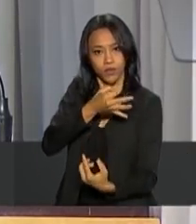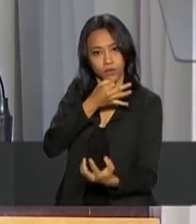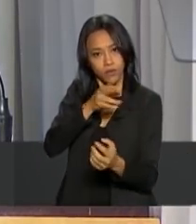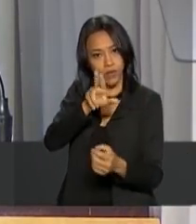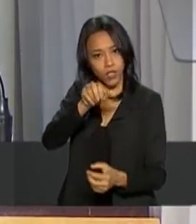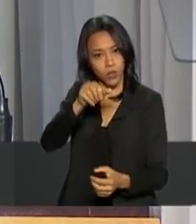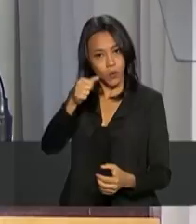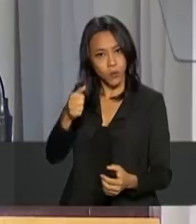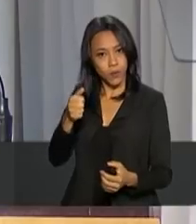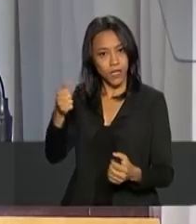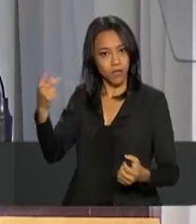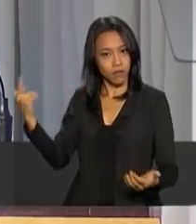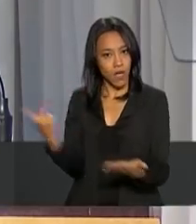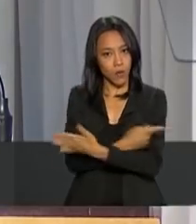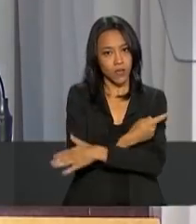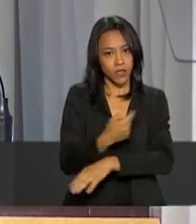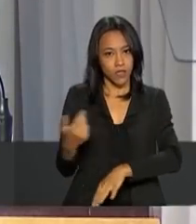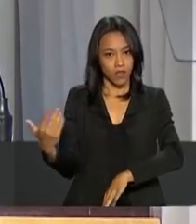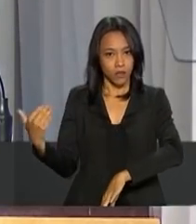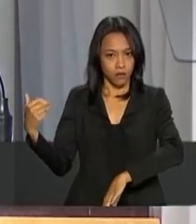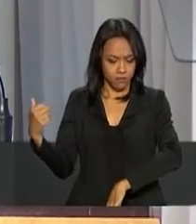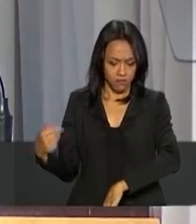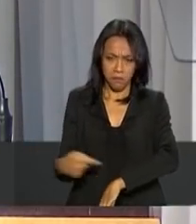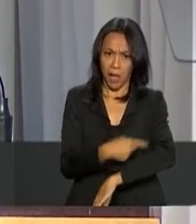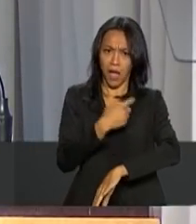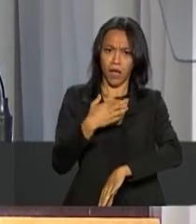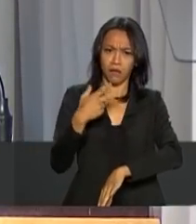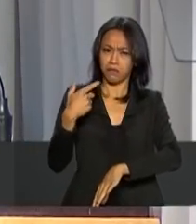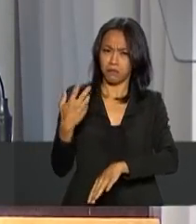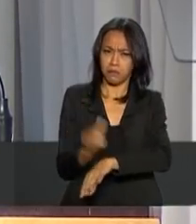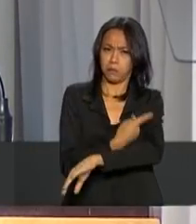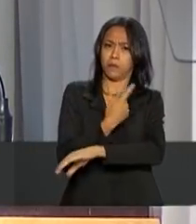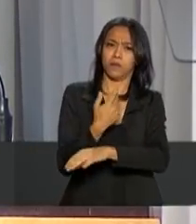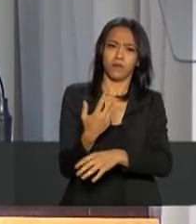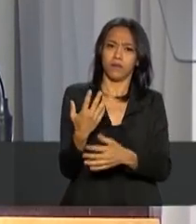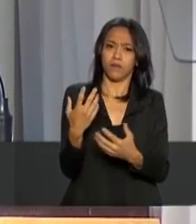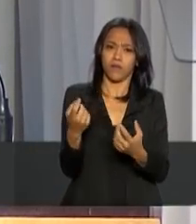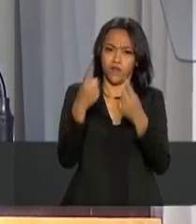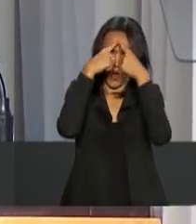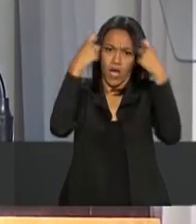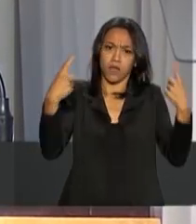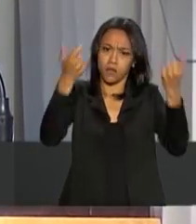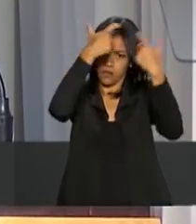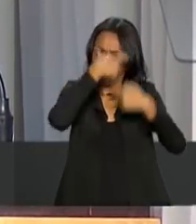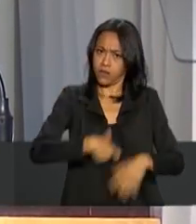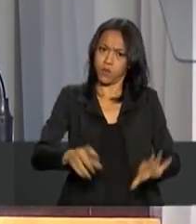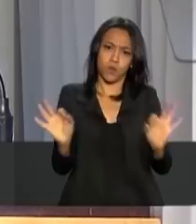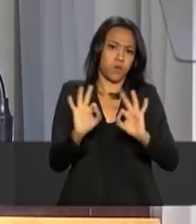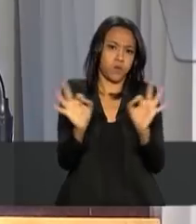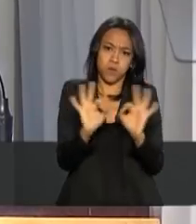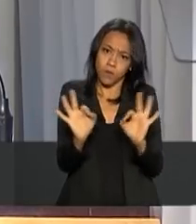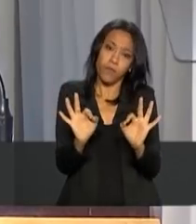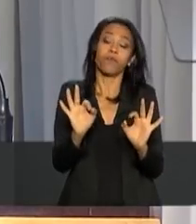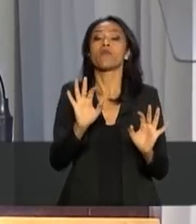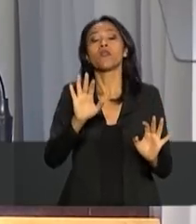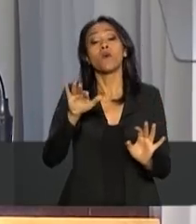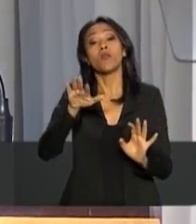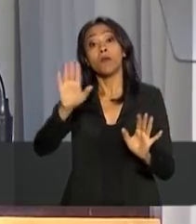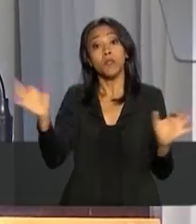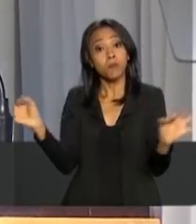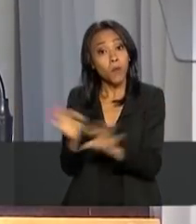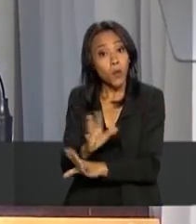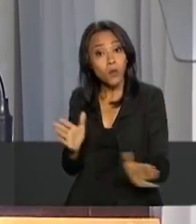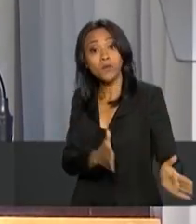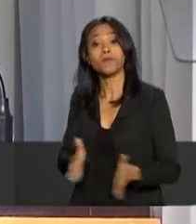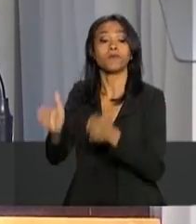natureza física, como também muitas vezes acontece, não é? Mas depois que passam as eleições, você passa para um outro momento, que é